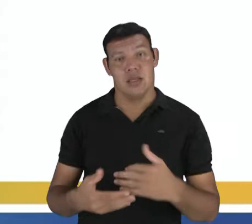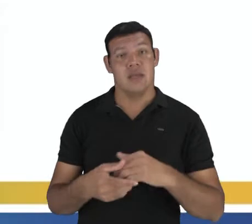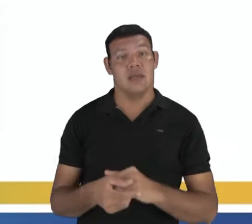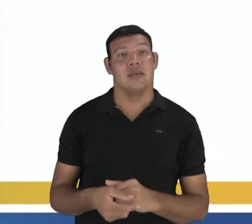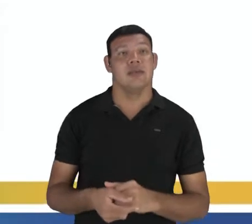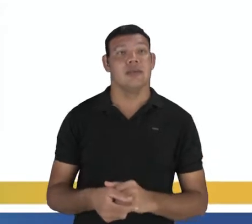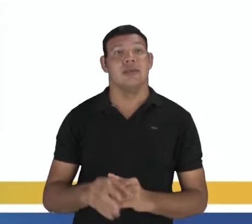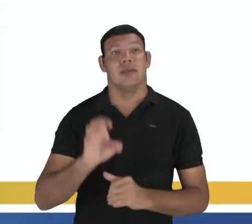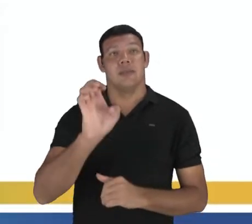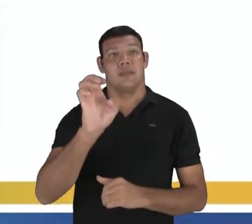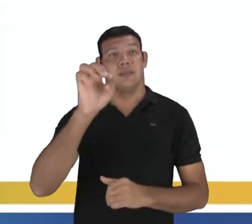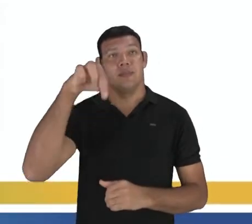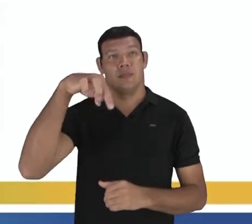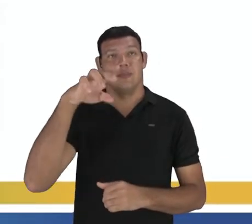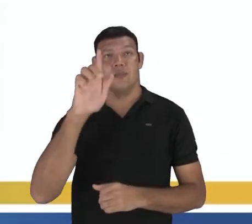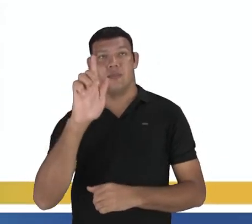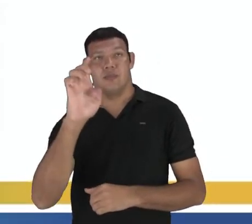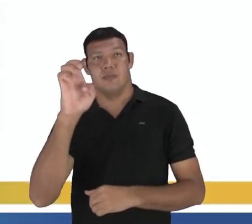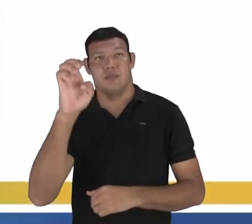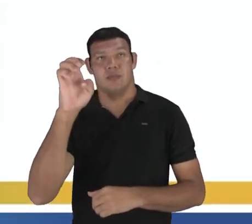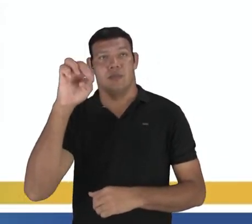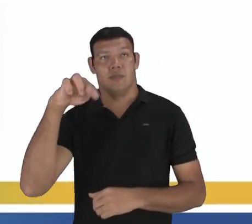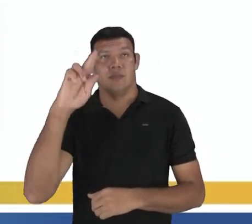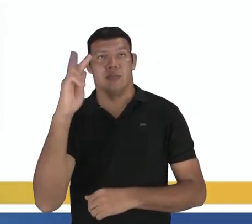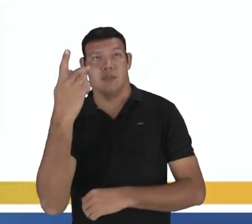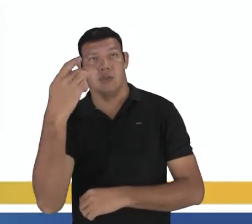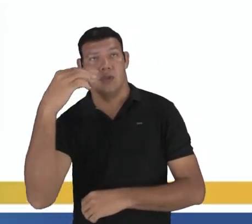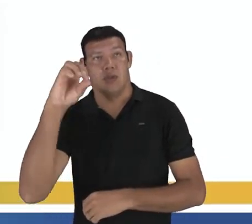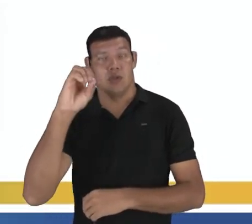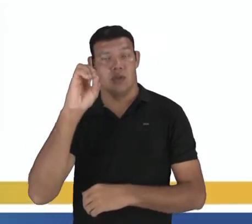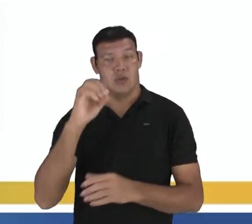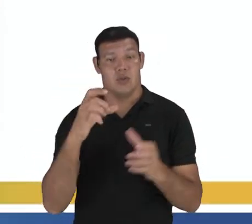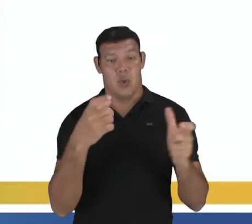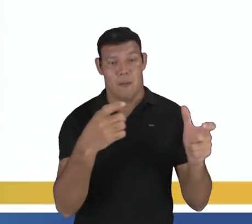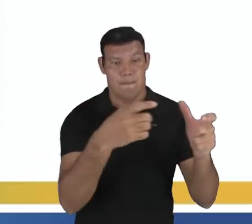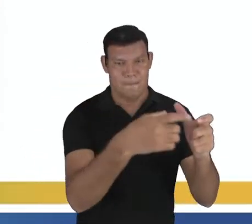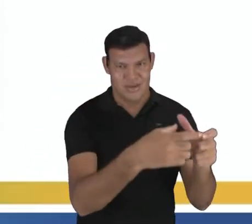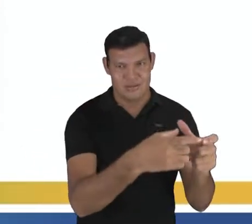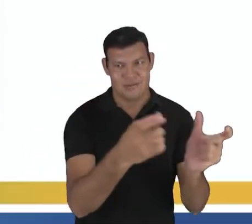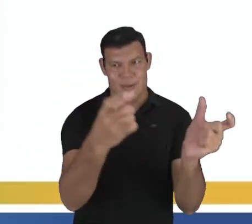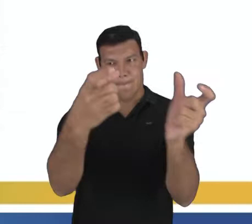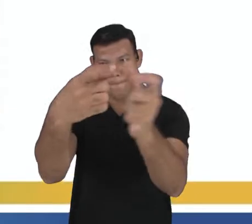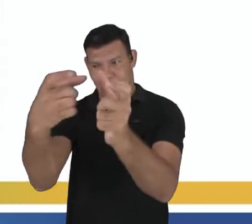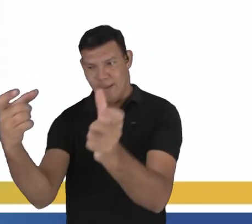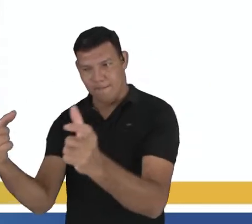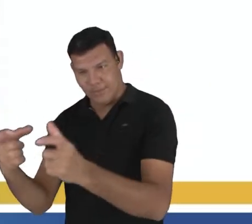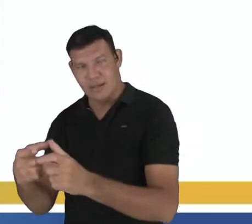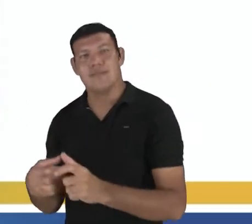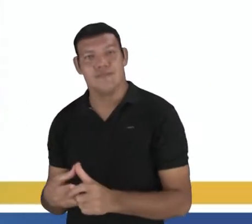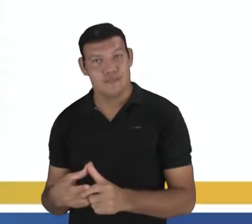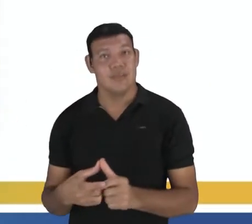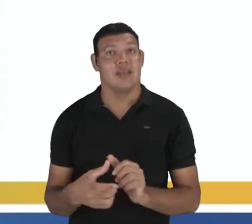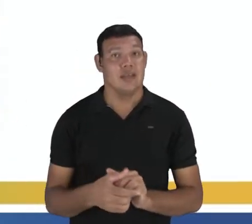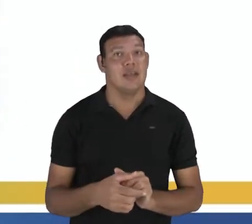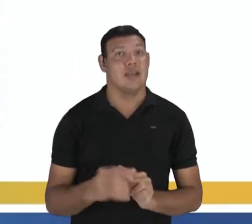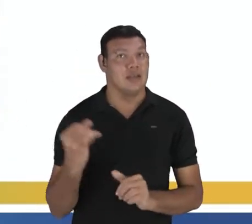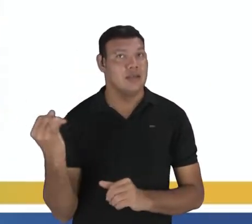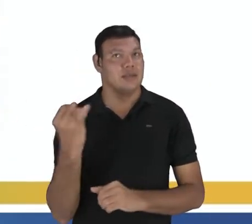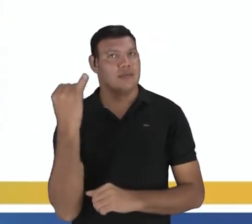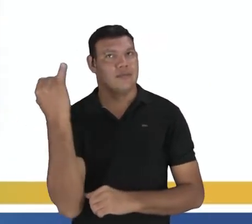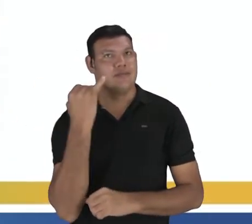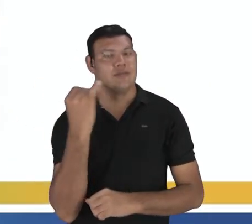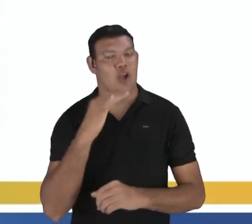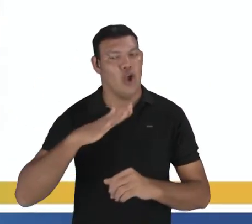esses engenhos, que são essas unidades produtivas básicas, né? E aí o engenho é uma